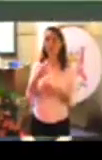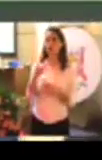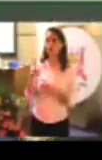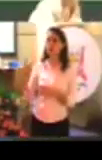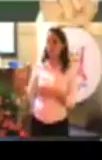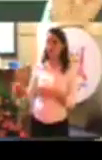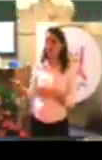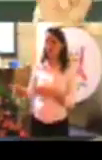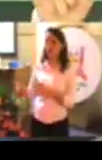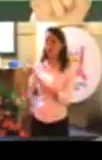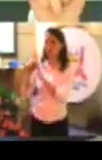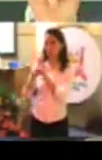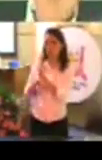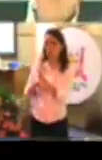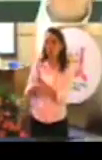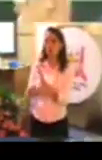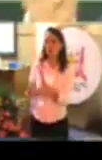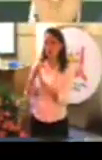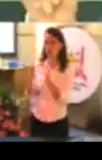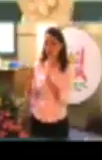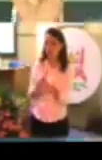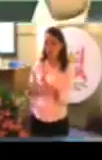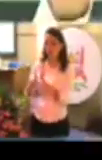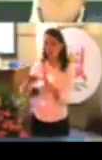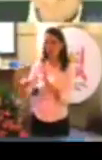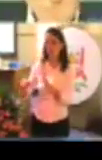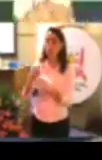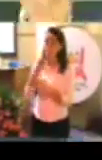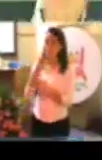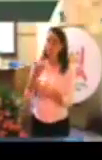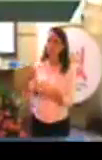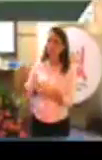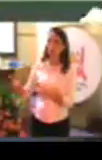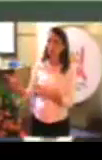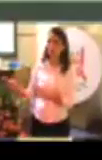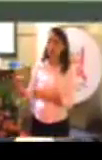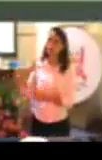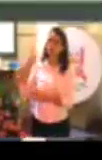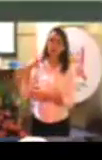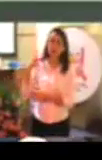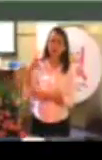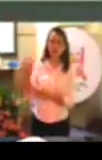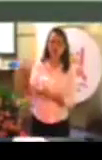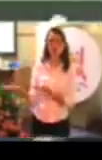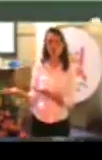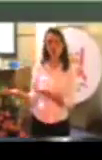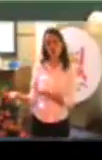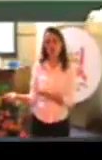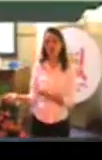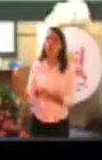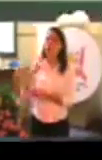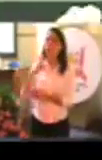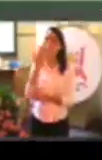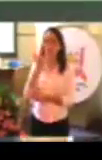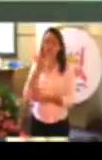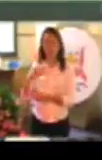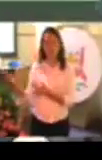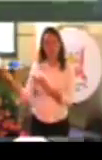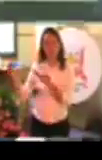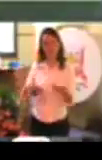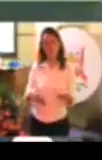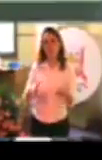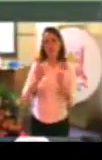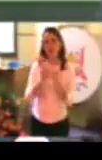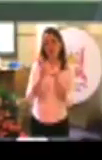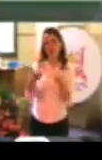a qualidade desses projetos de lei que serão trazidos por esses vereadores mirins que virão participar aqui das